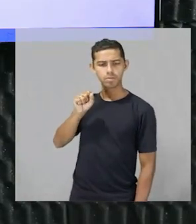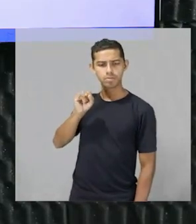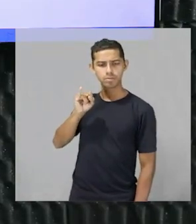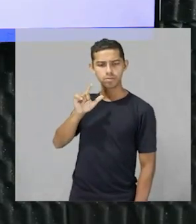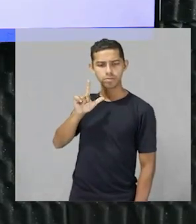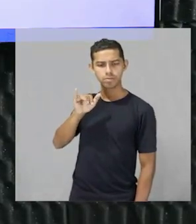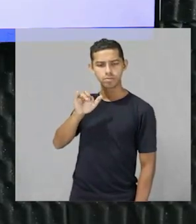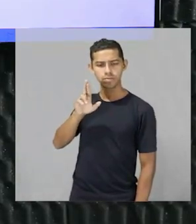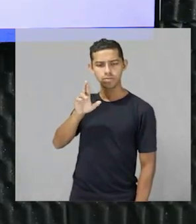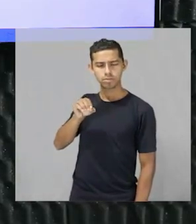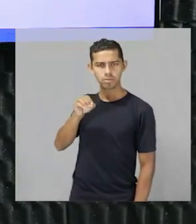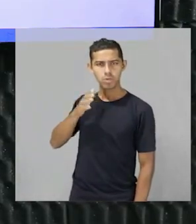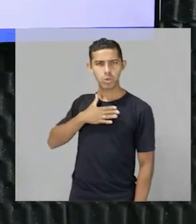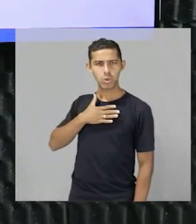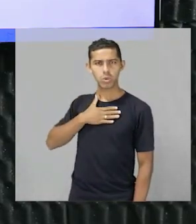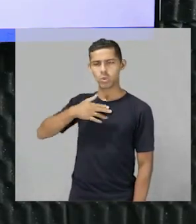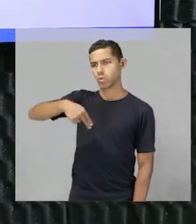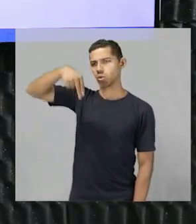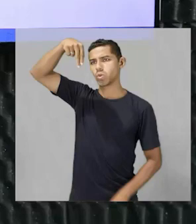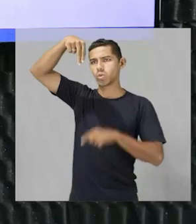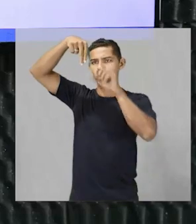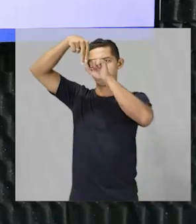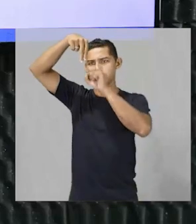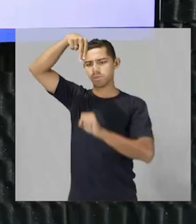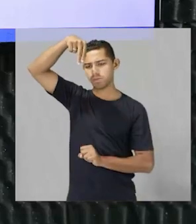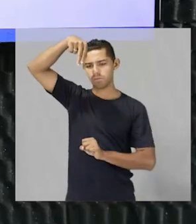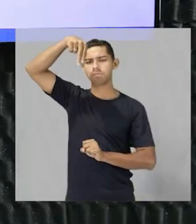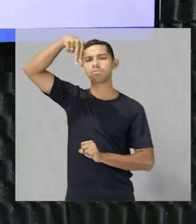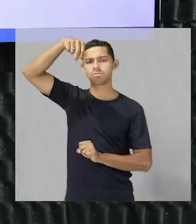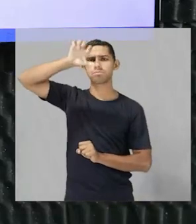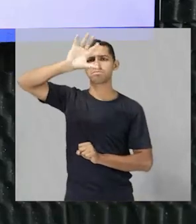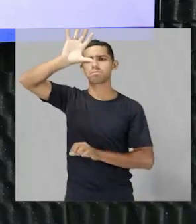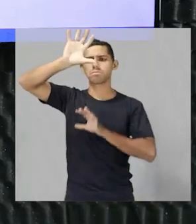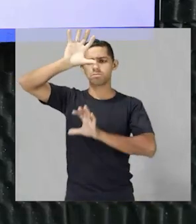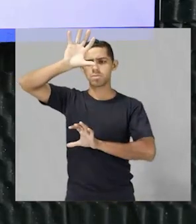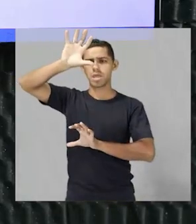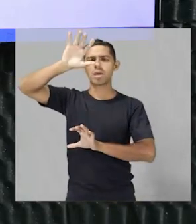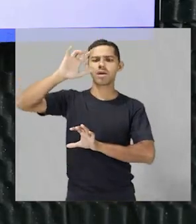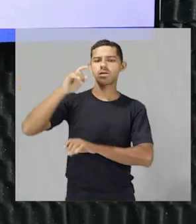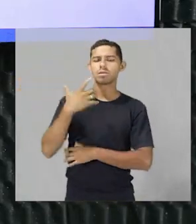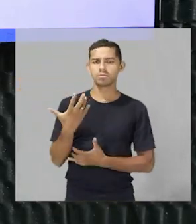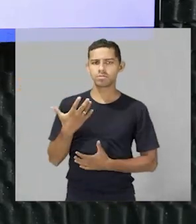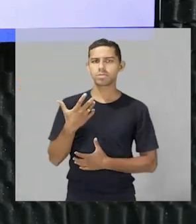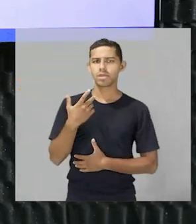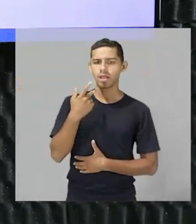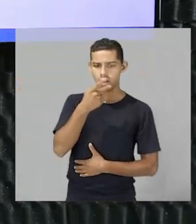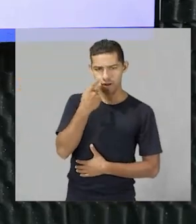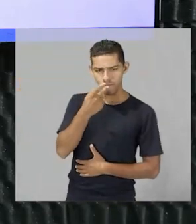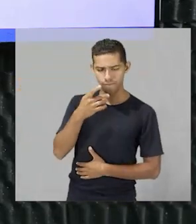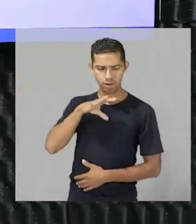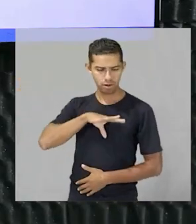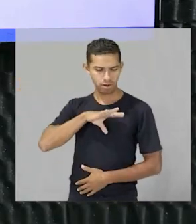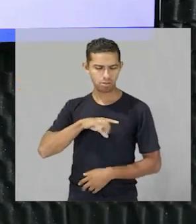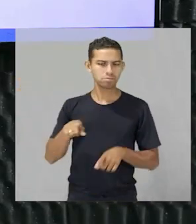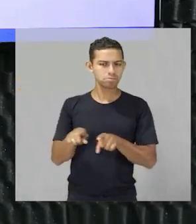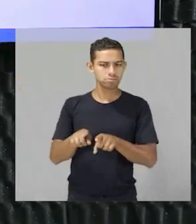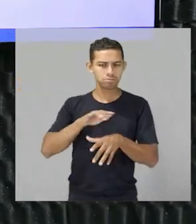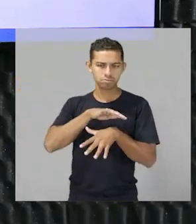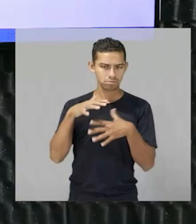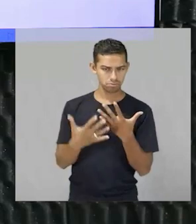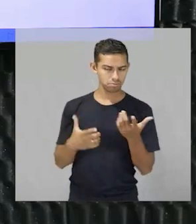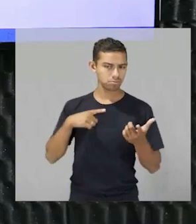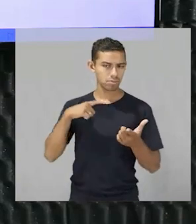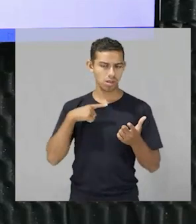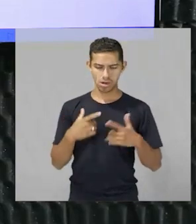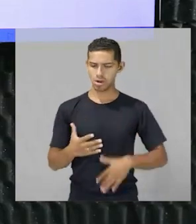sul, existem elementos comuns que nos identificam, como, por exemplo, o idioma, como, por exemplo, a nossa miscigenação étnica, né?